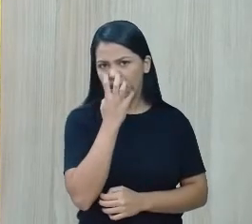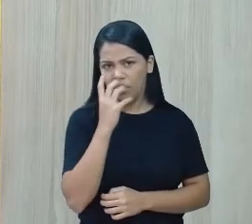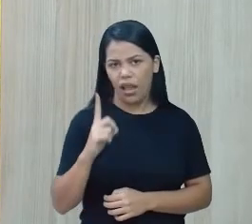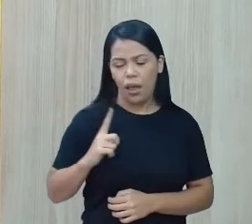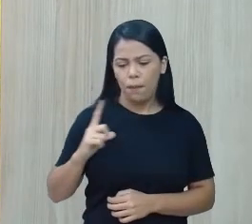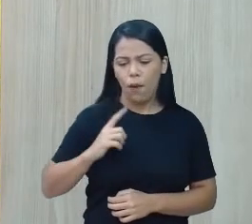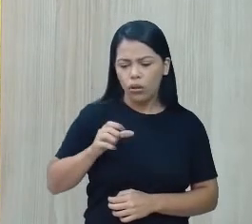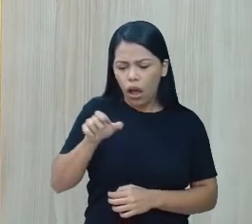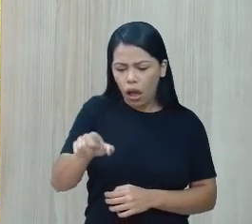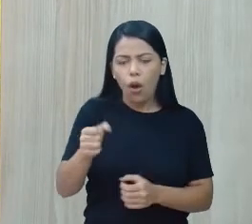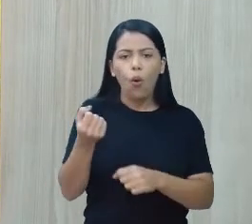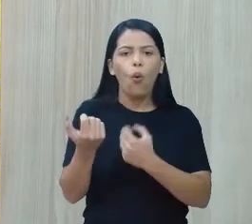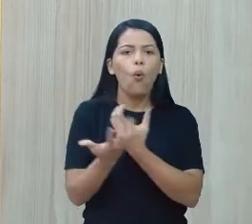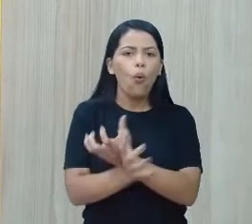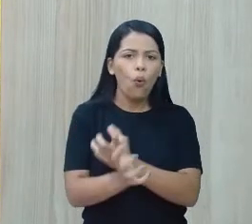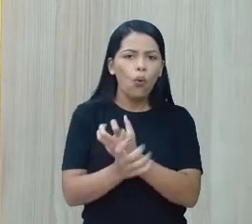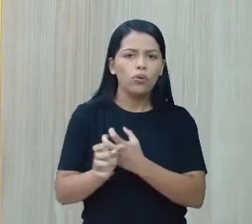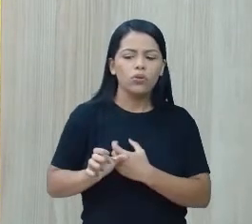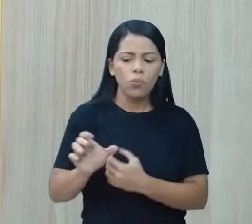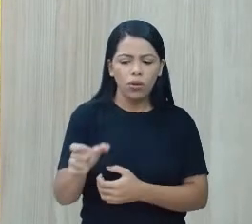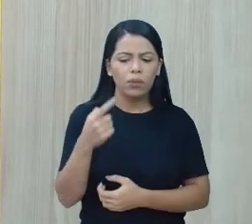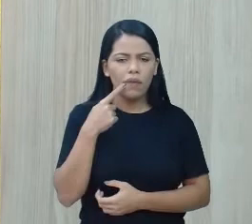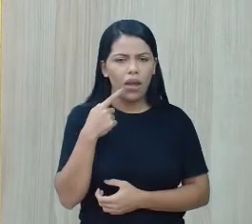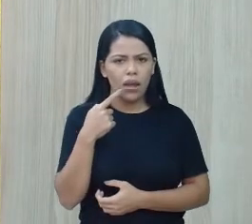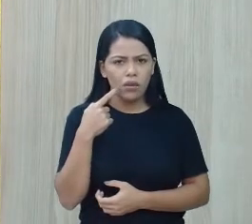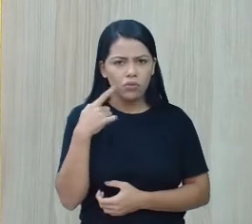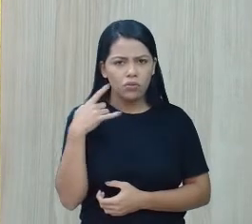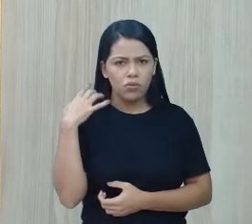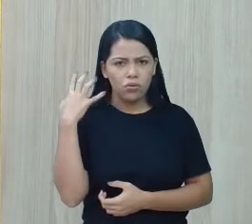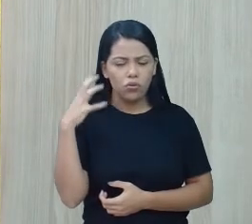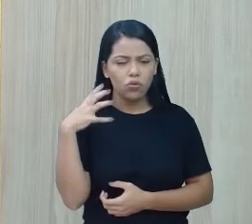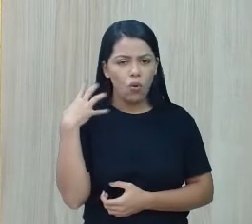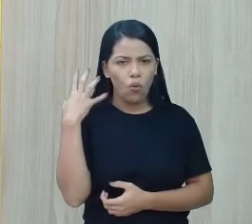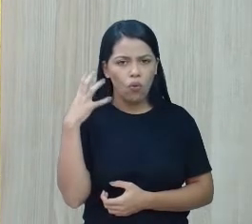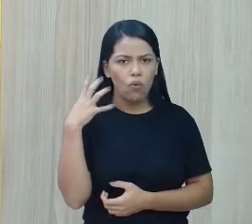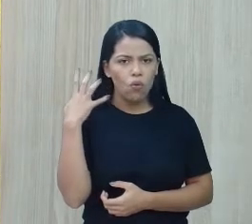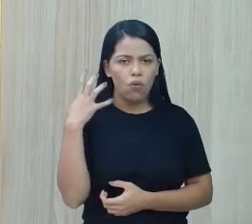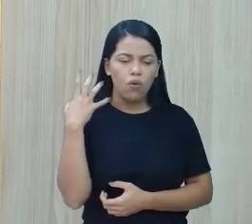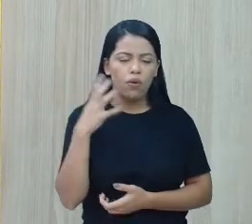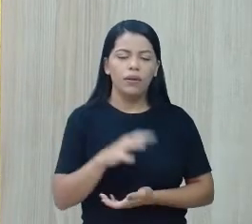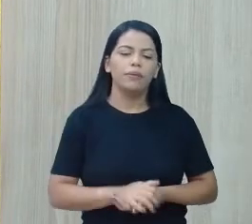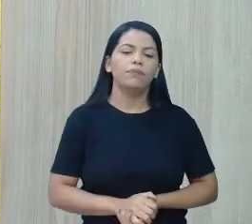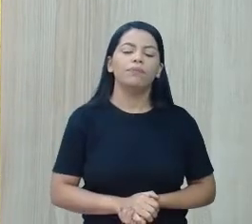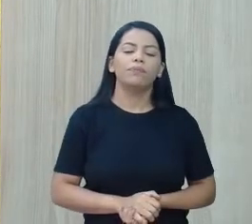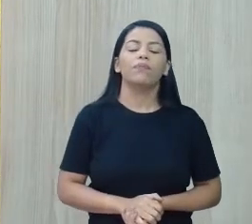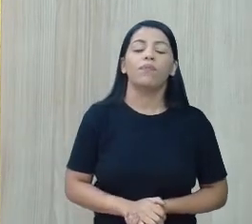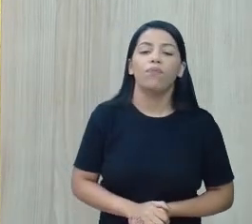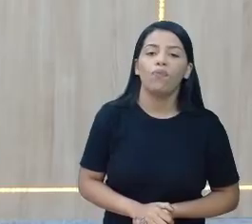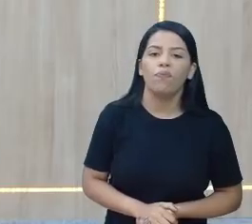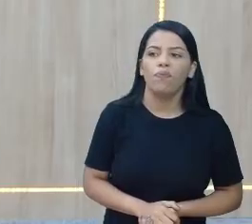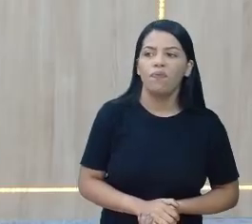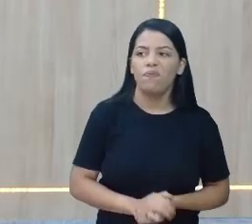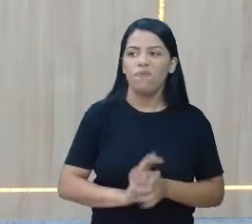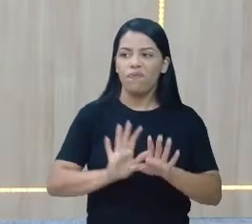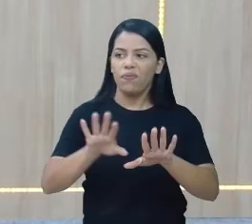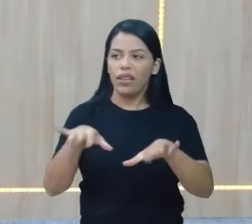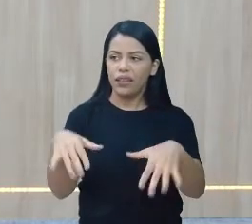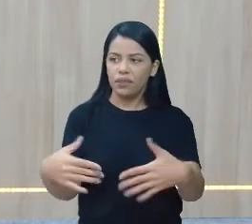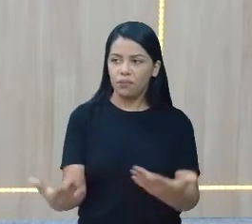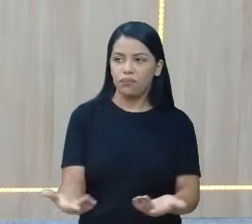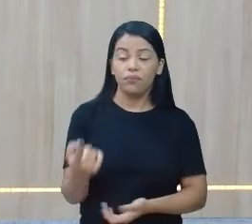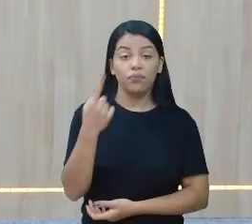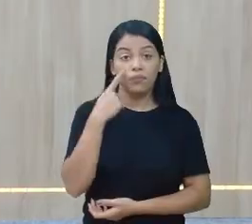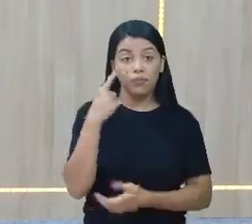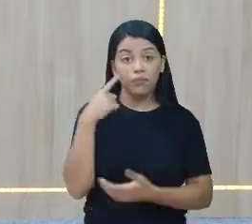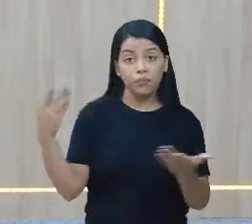venha não. Né? Não venha não. Se fosse aquela coleirinha que falasse, ele ia dizer exatamente, não venha não, deixa aqui, me deixa quieto. Aí acompanhe em sua